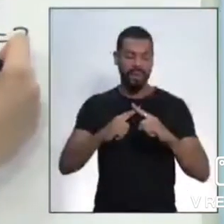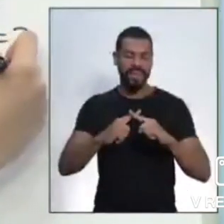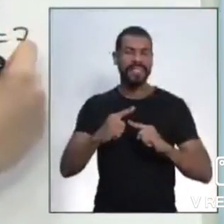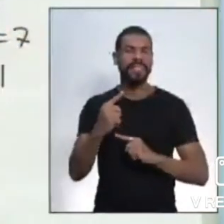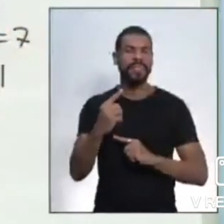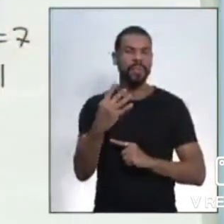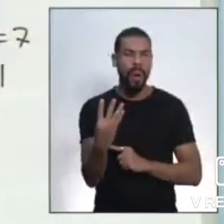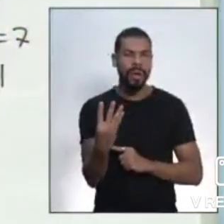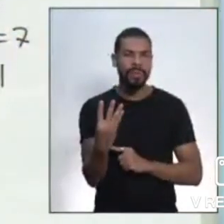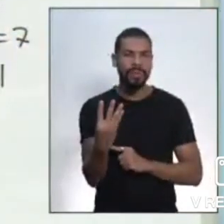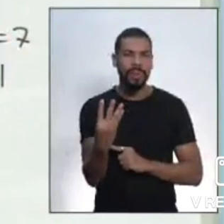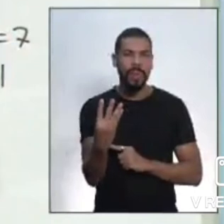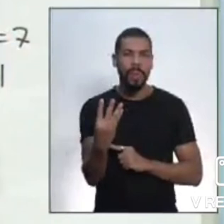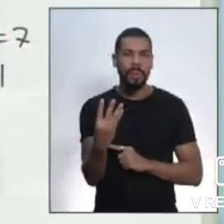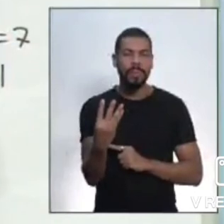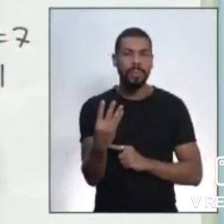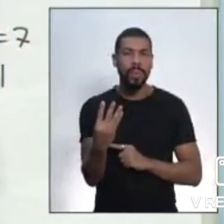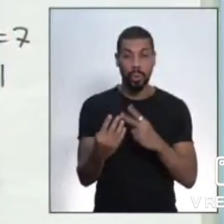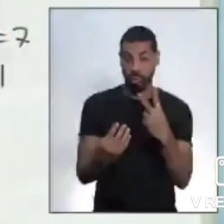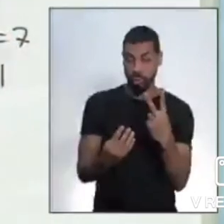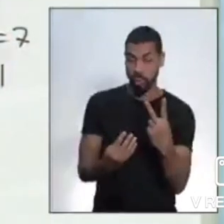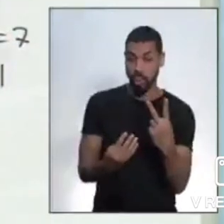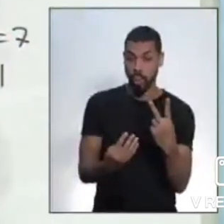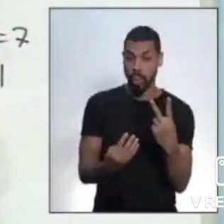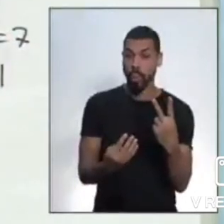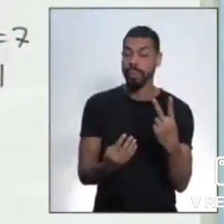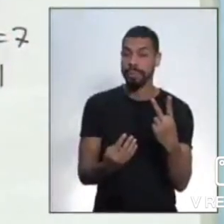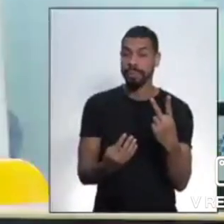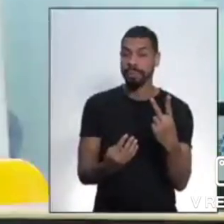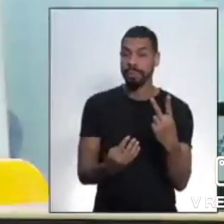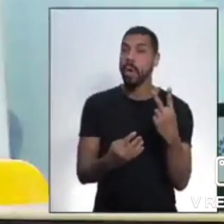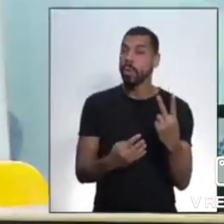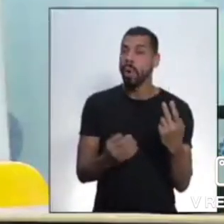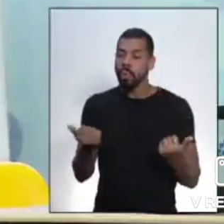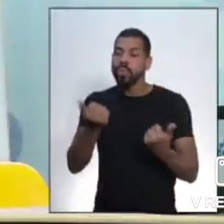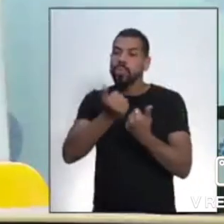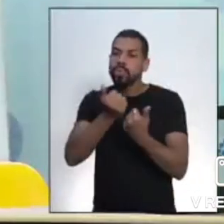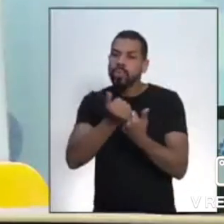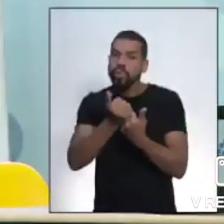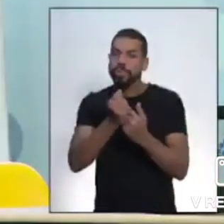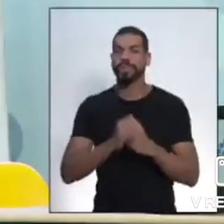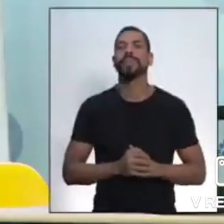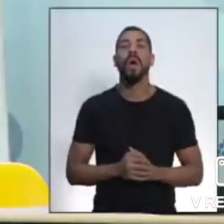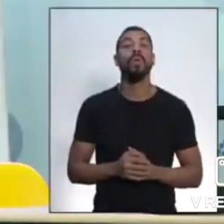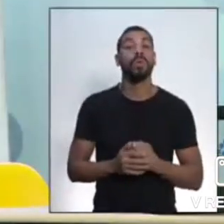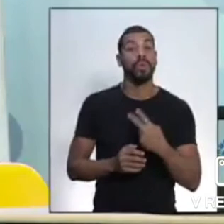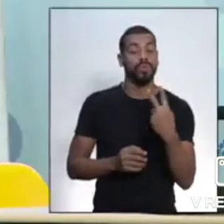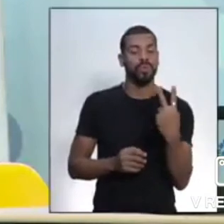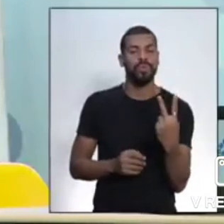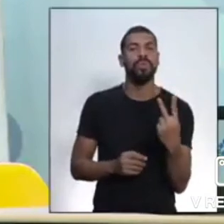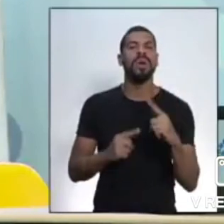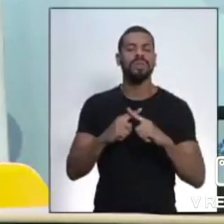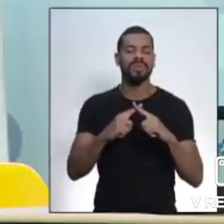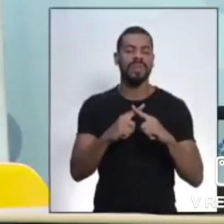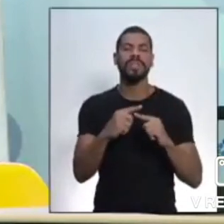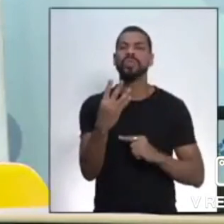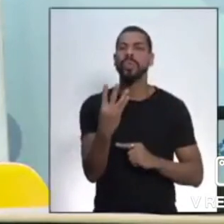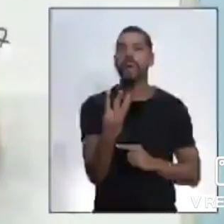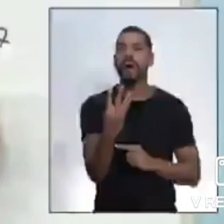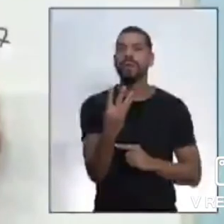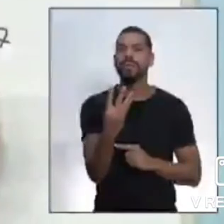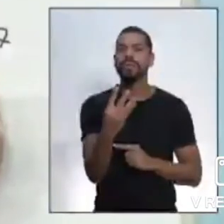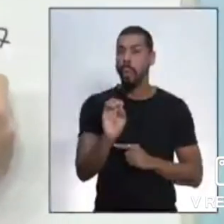4, mais 1. Então, no lugar do N, eu estou substituindo a posição que eu quero aqui da sequência. Então, 2 vezes